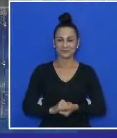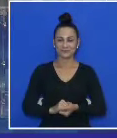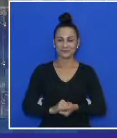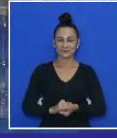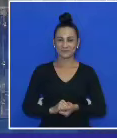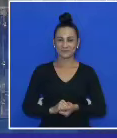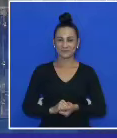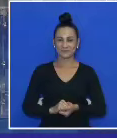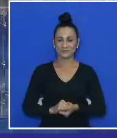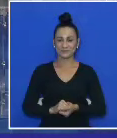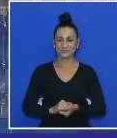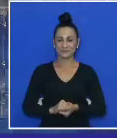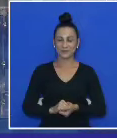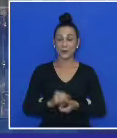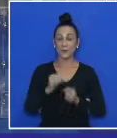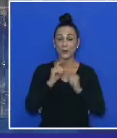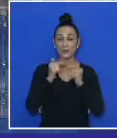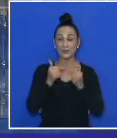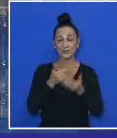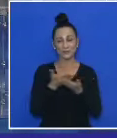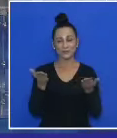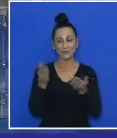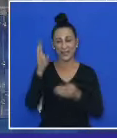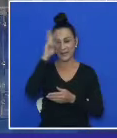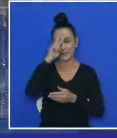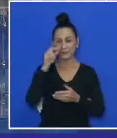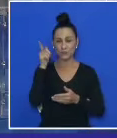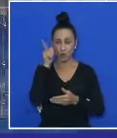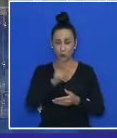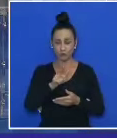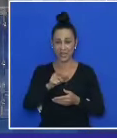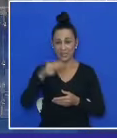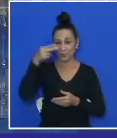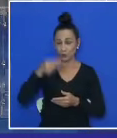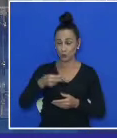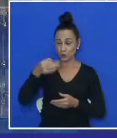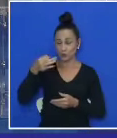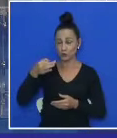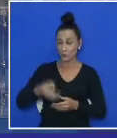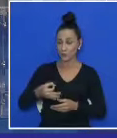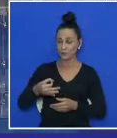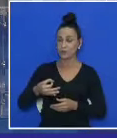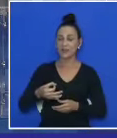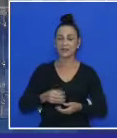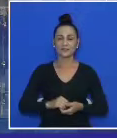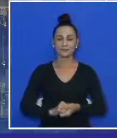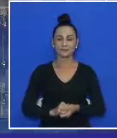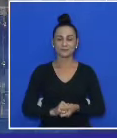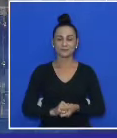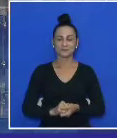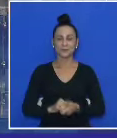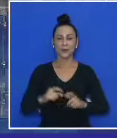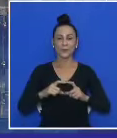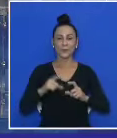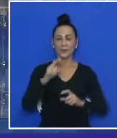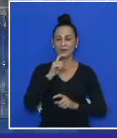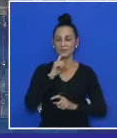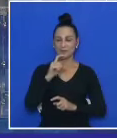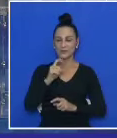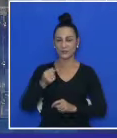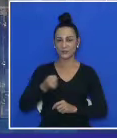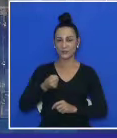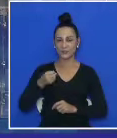39. Boa sorte para você. Lembrando, você ganha a partir de 2 acertos na quina. Bola verde, número